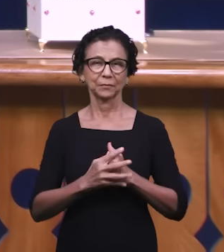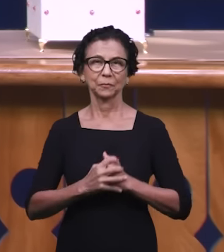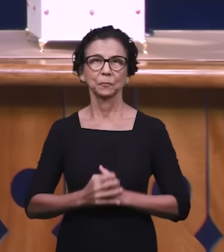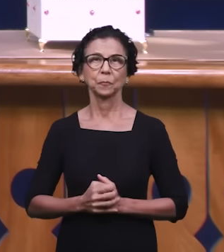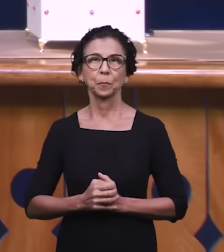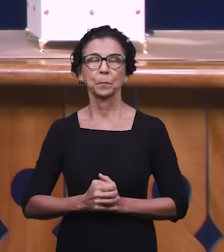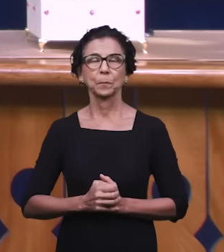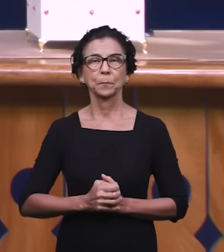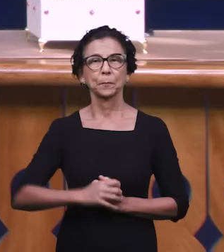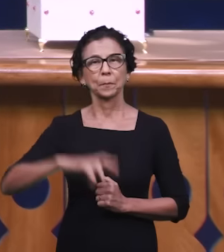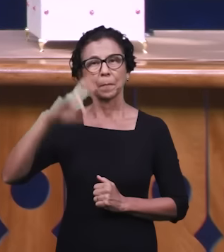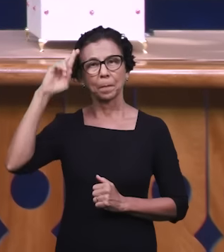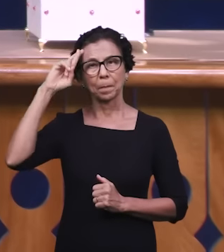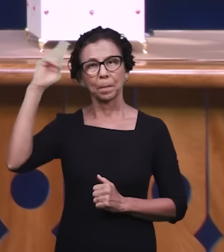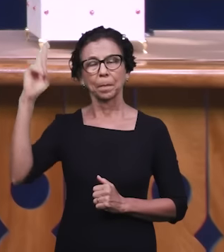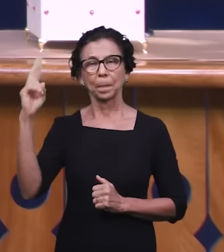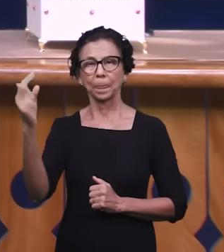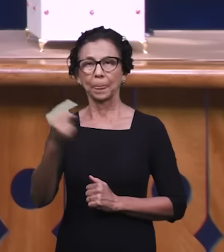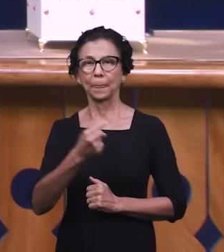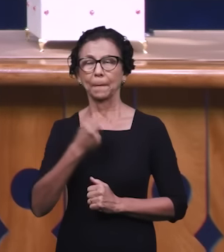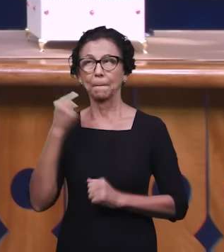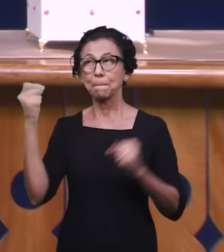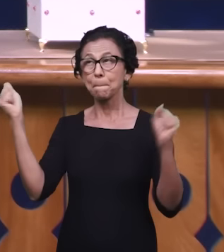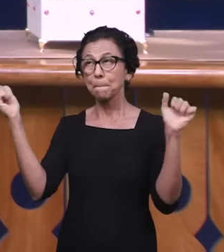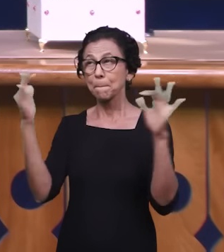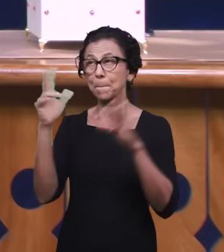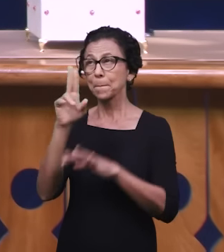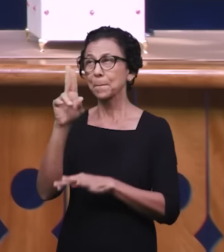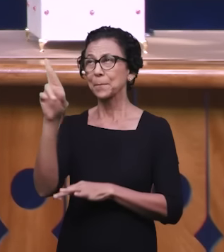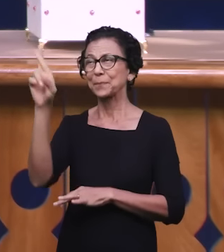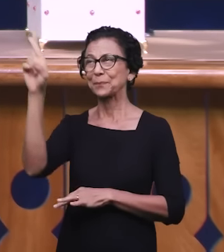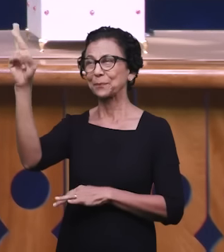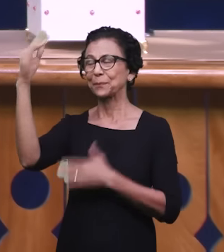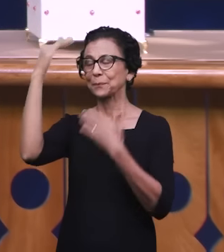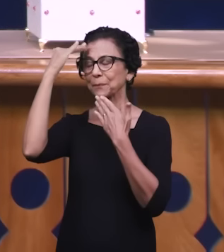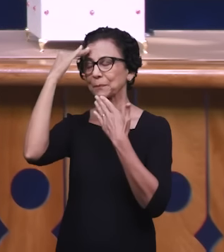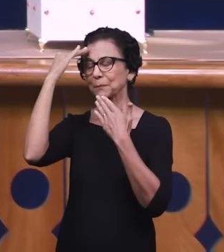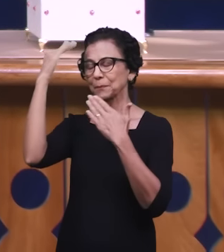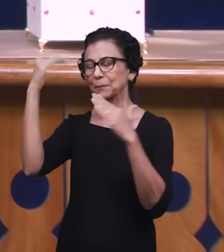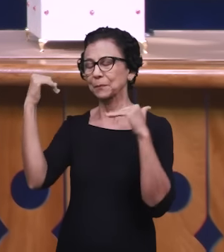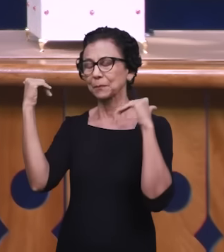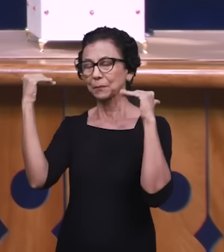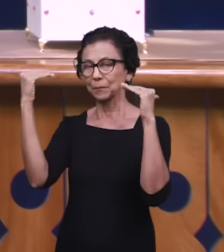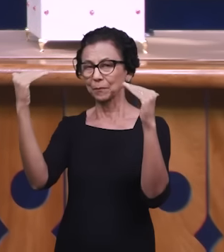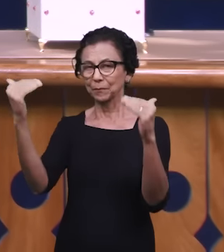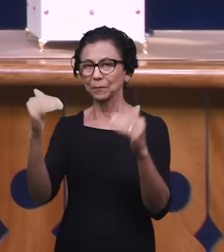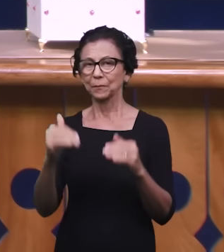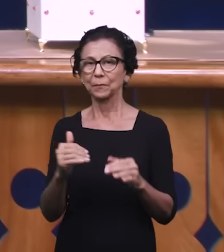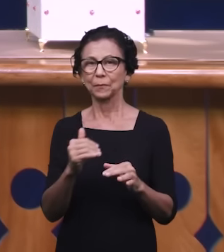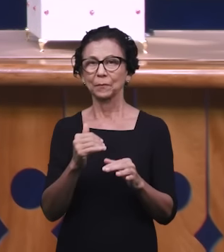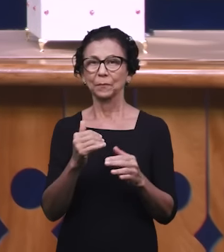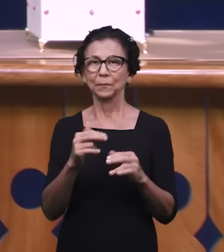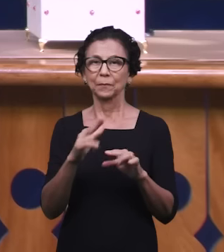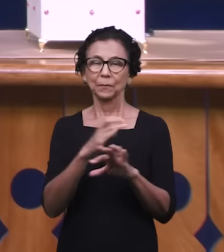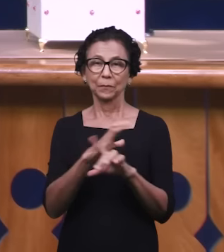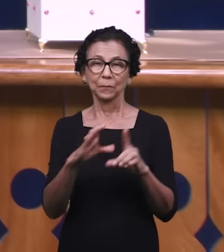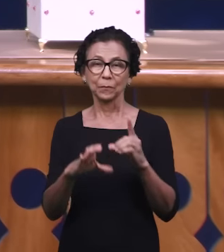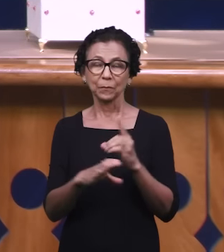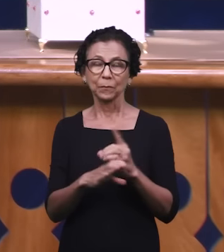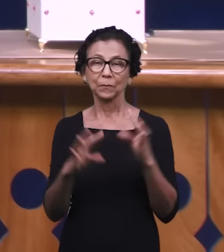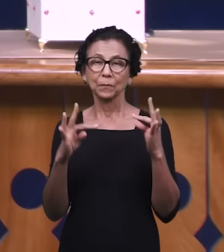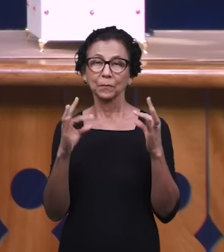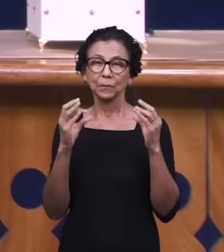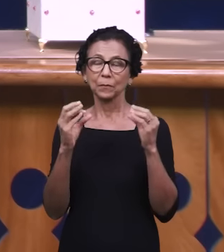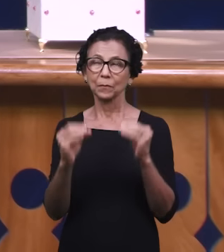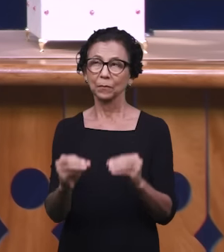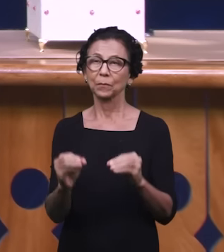Senhor. Senhor, nós glorificamos o Teu nome. Te bendizemos por esse culto, por tudo aquilo que Tu